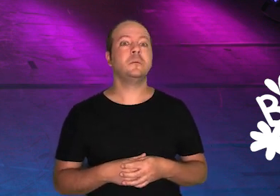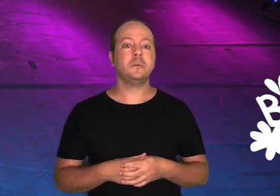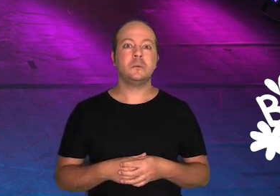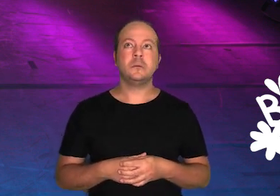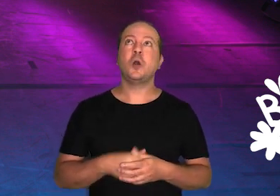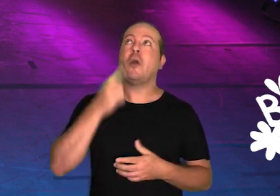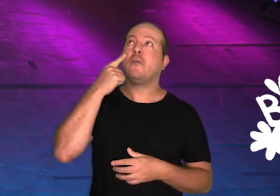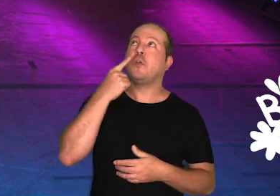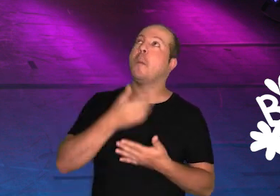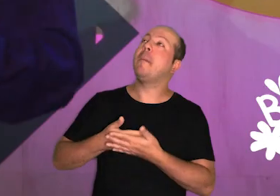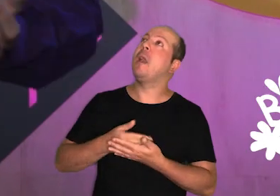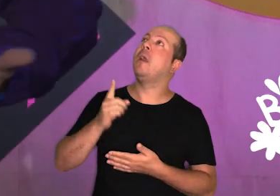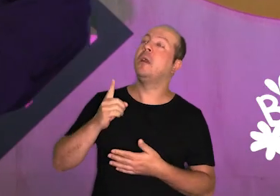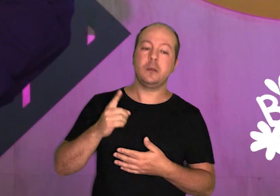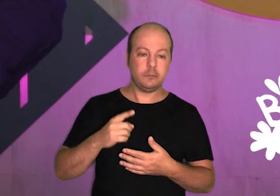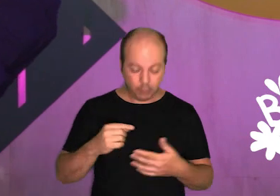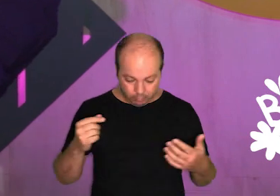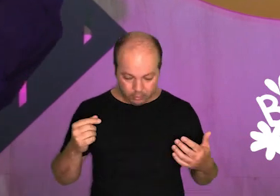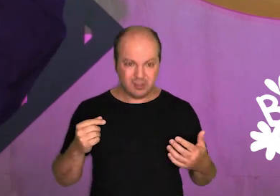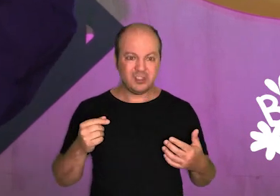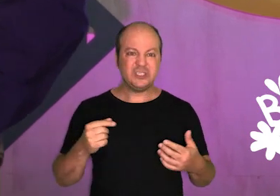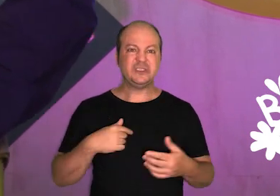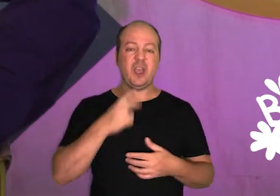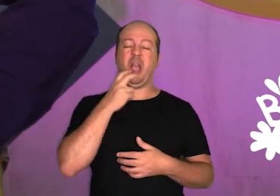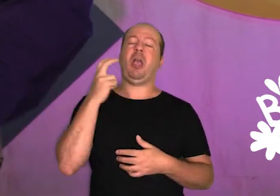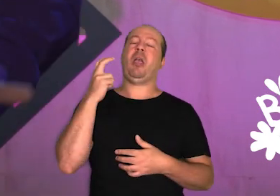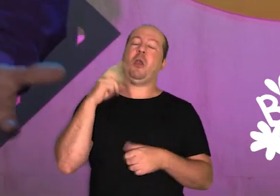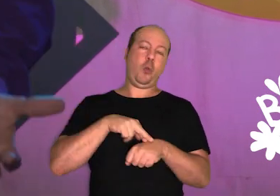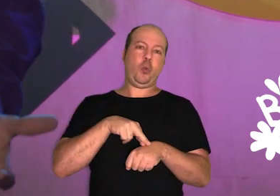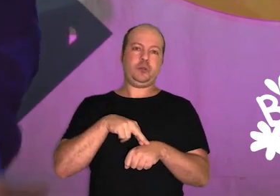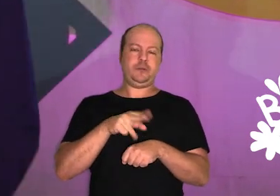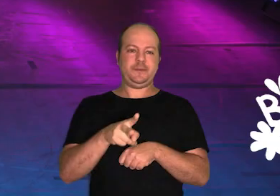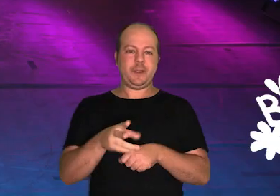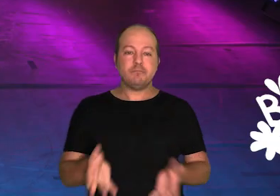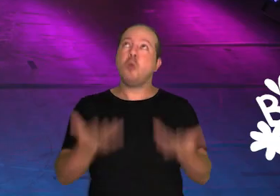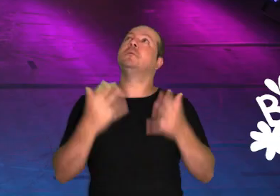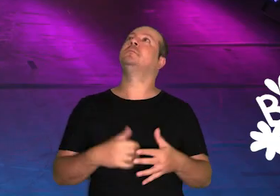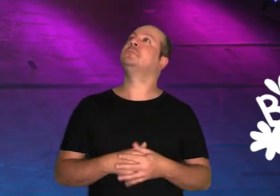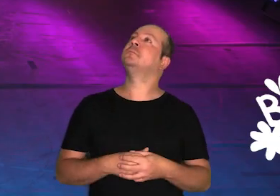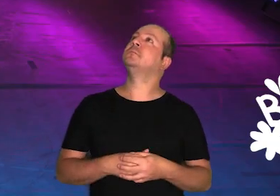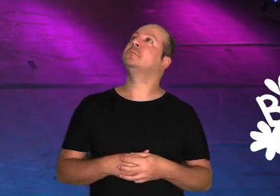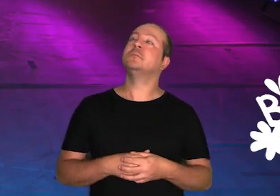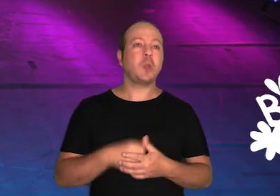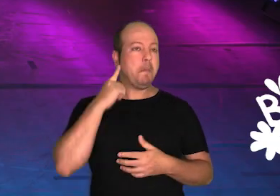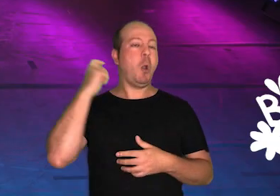Lá vem o bebê lá. Não arrotou. Tá roxo, mas não arrotou. Joga de novo.